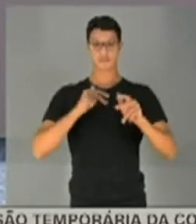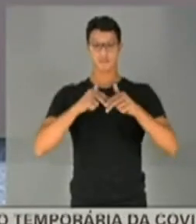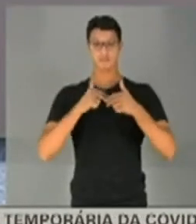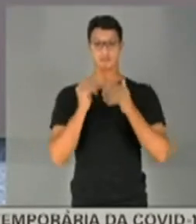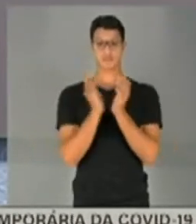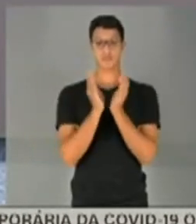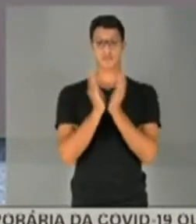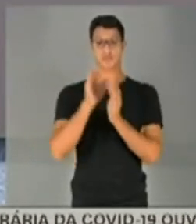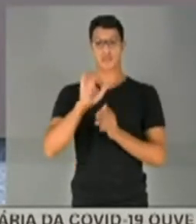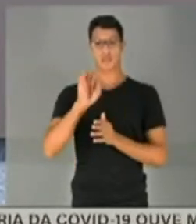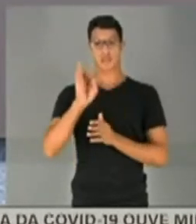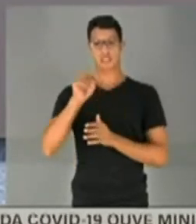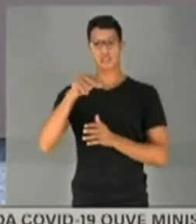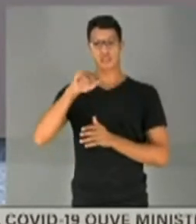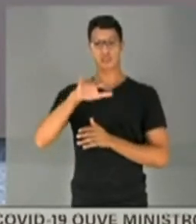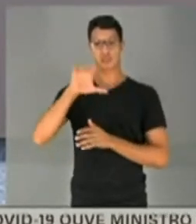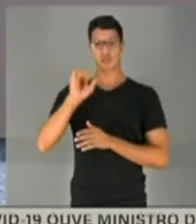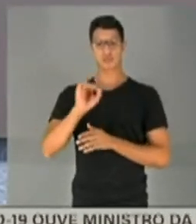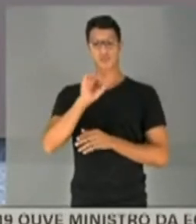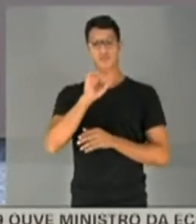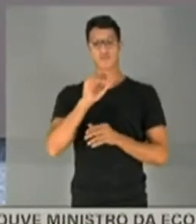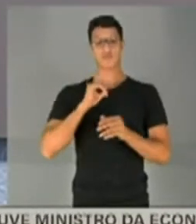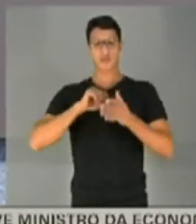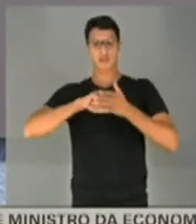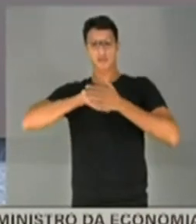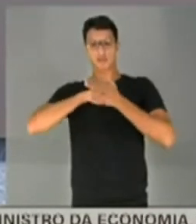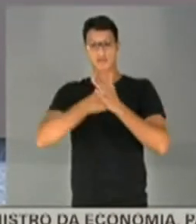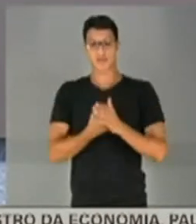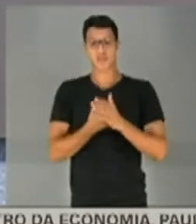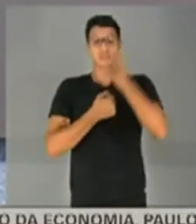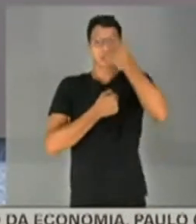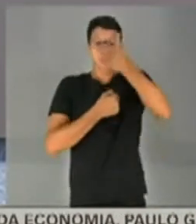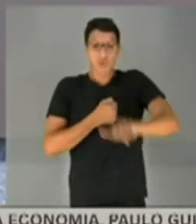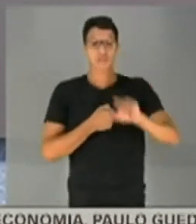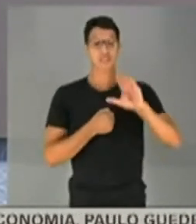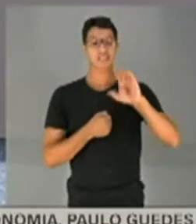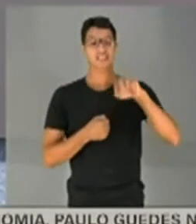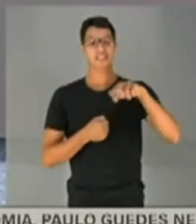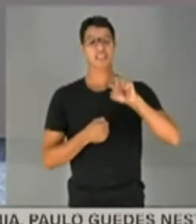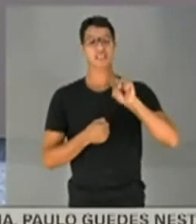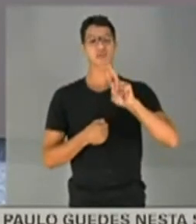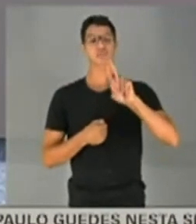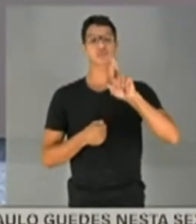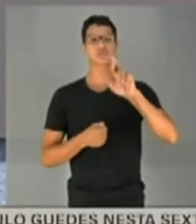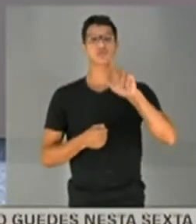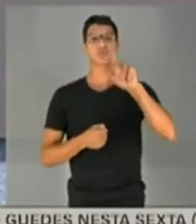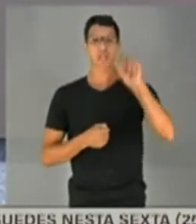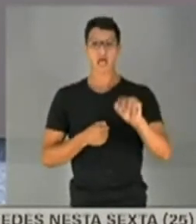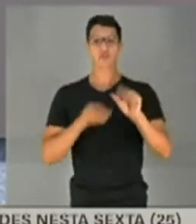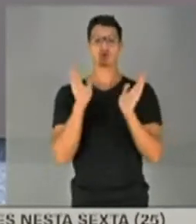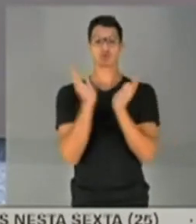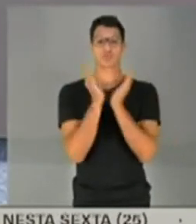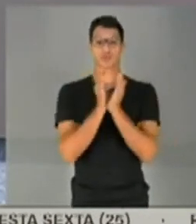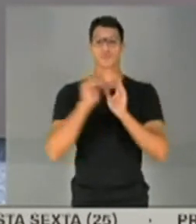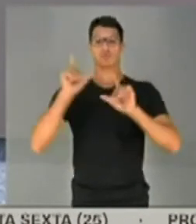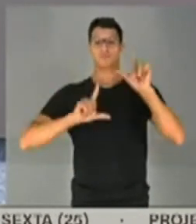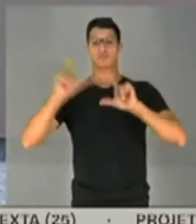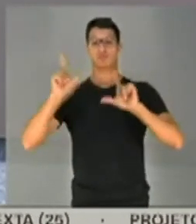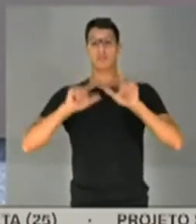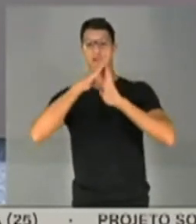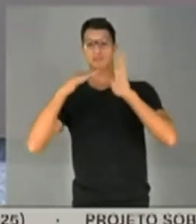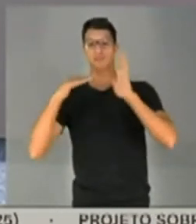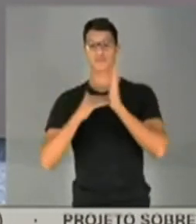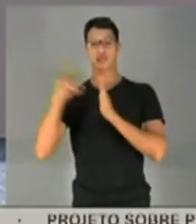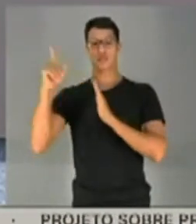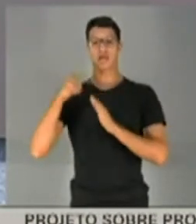grupos étnicos foi censurado, repito o termo, censurado, na coletiva de imprensa no Palácio do